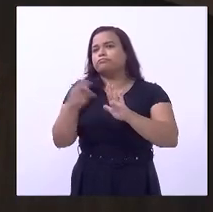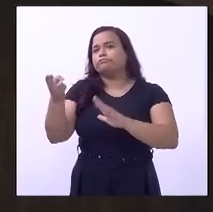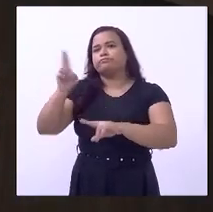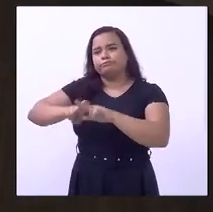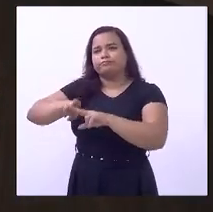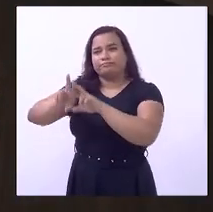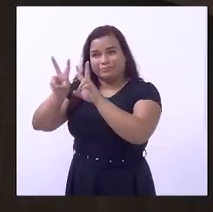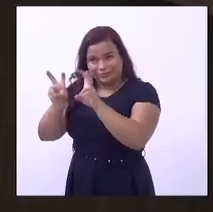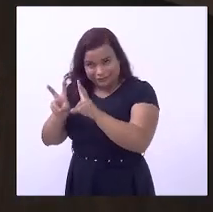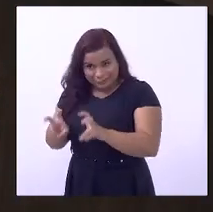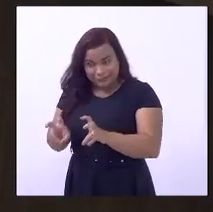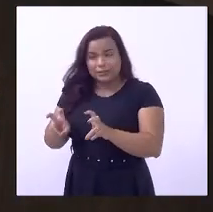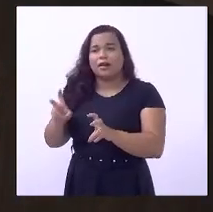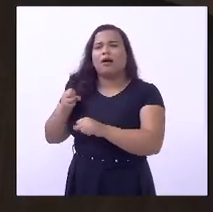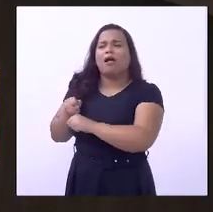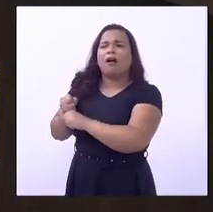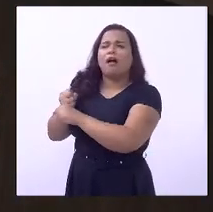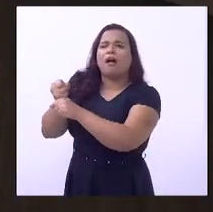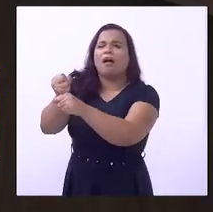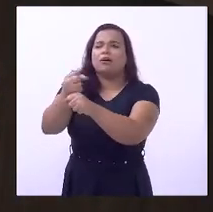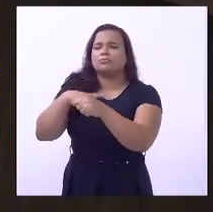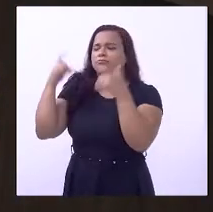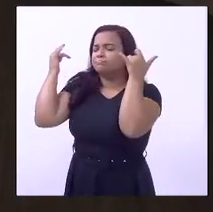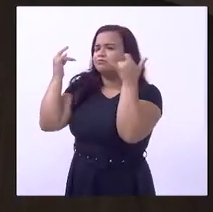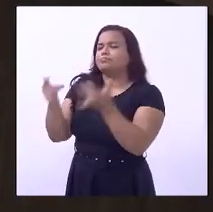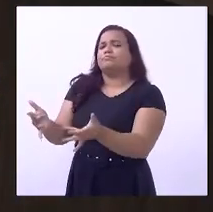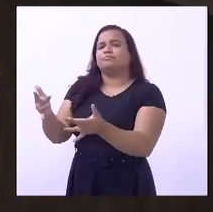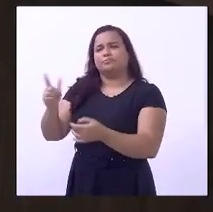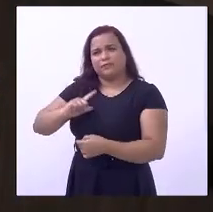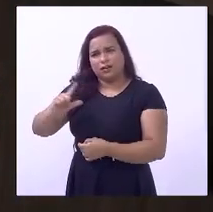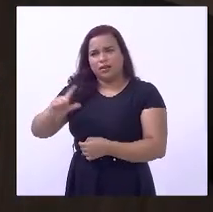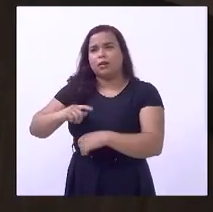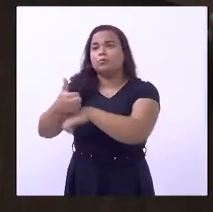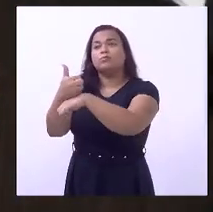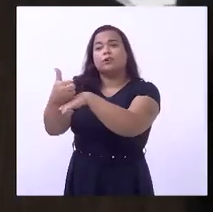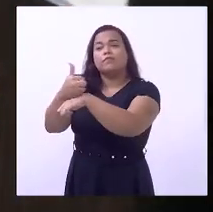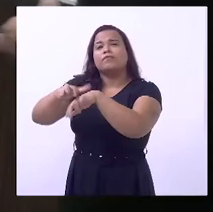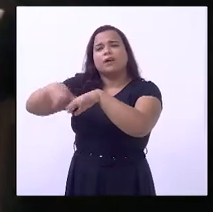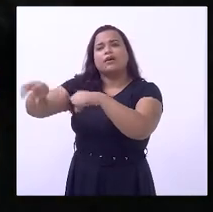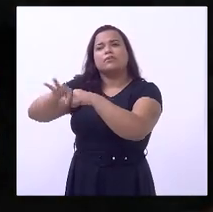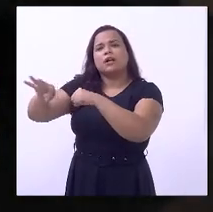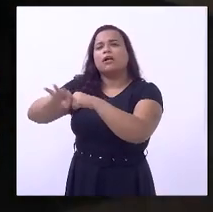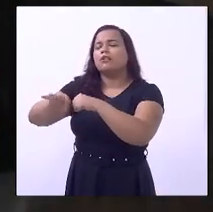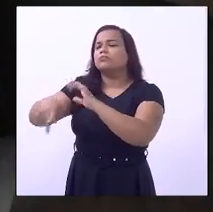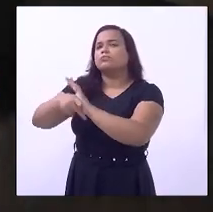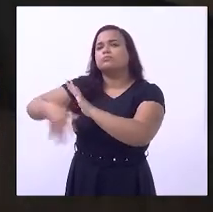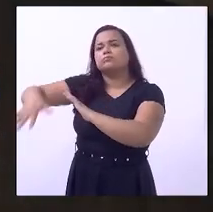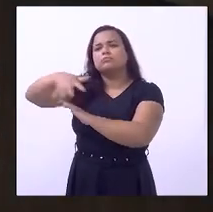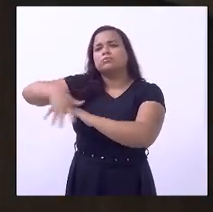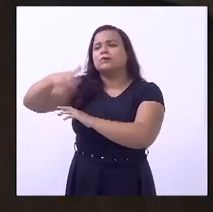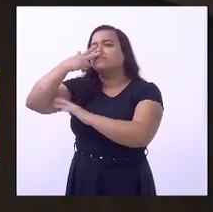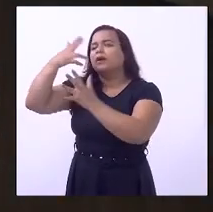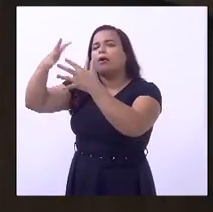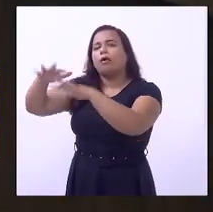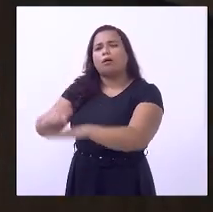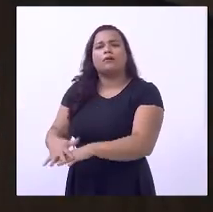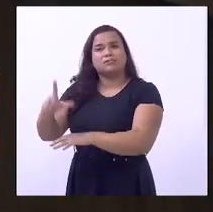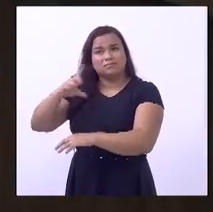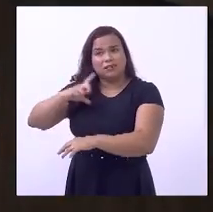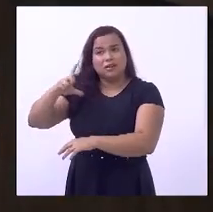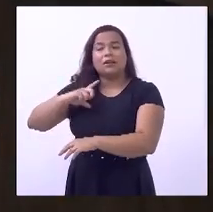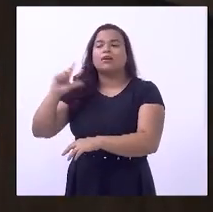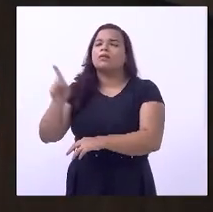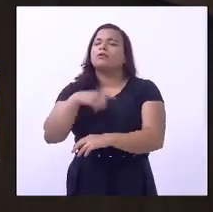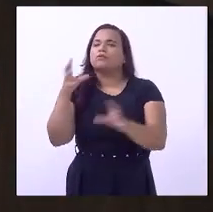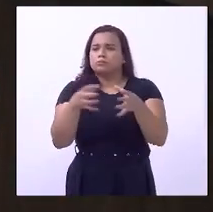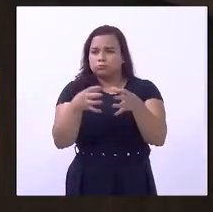sendo, ao longo dos anos, abandonado. As carreiras técnicas, especialmente, desmanteladas. A nossa